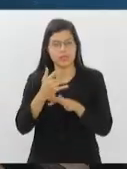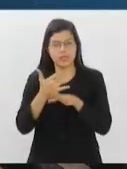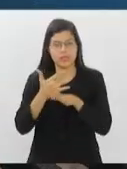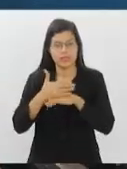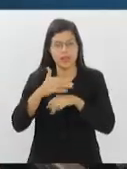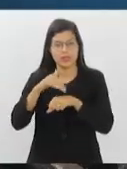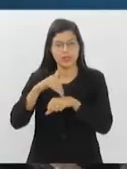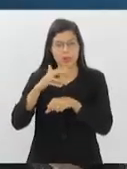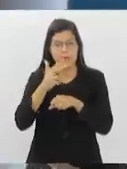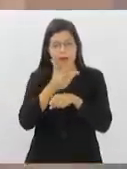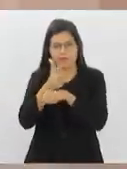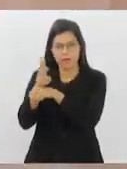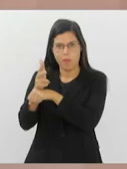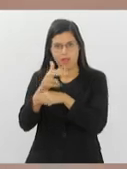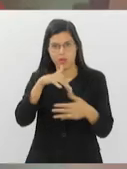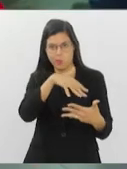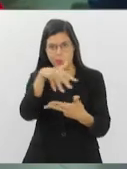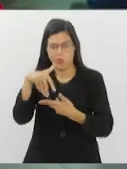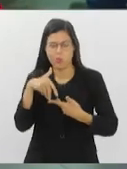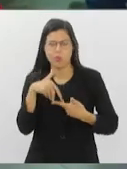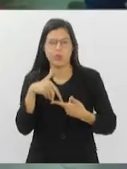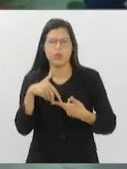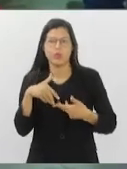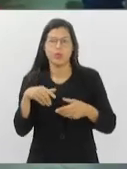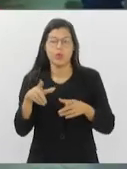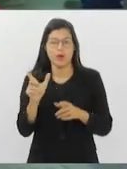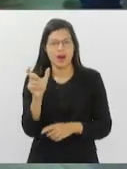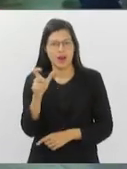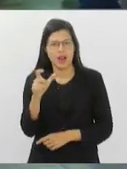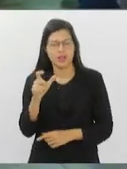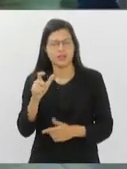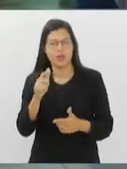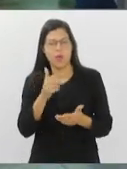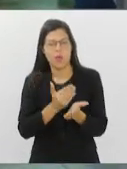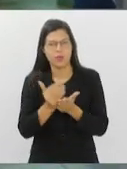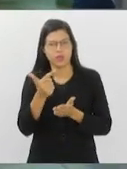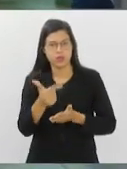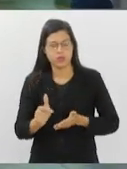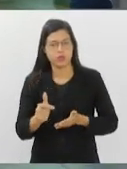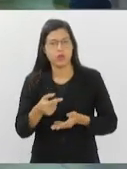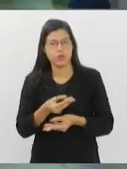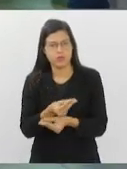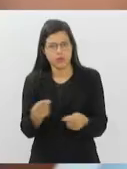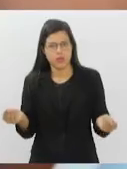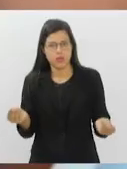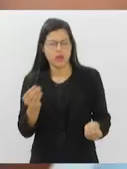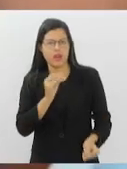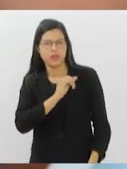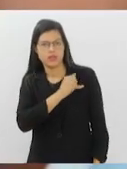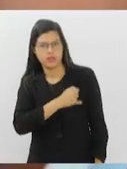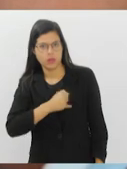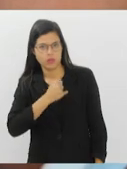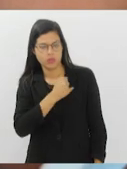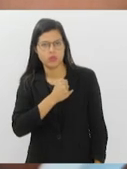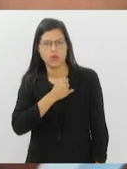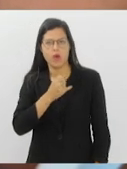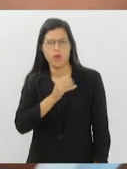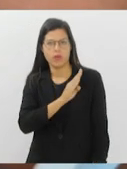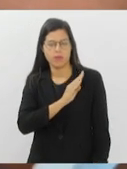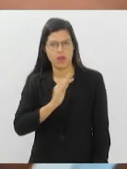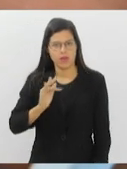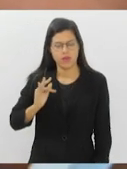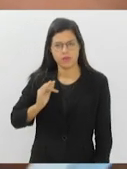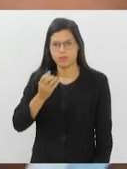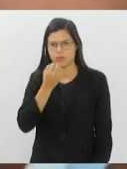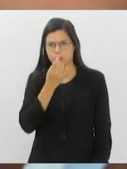mais filmadas do mundo. Cartão Recomeçar está sendo distribuído em São João de Meriti, na Baixada Fluminense. O